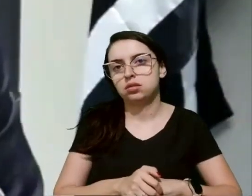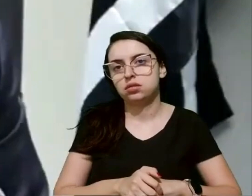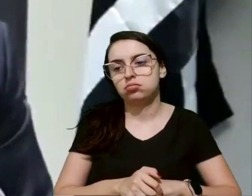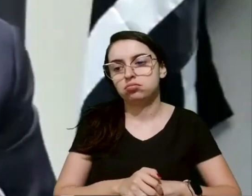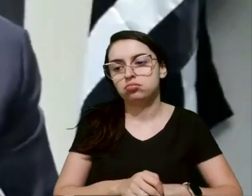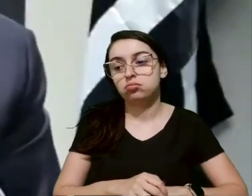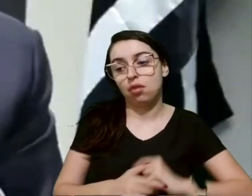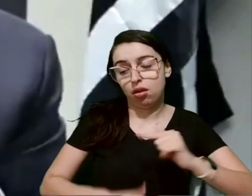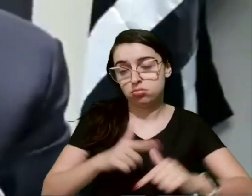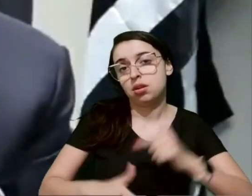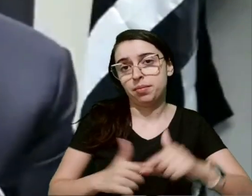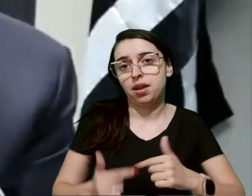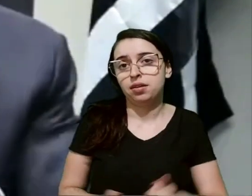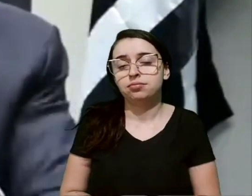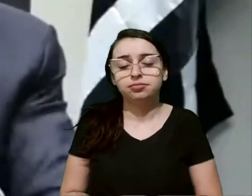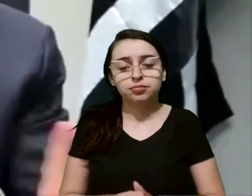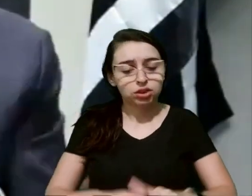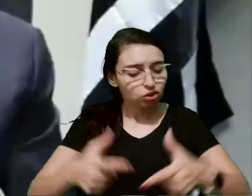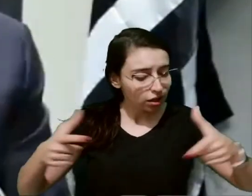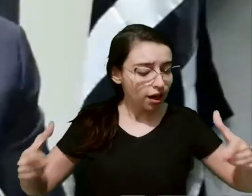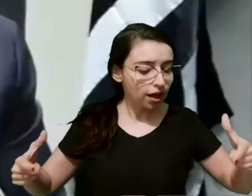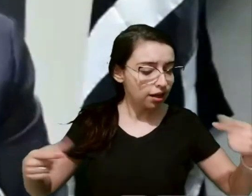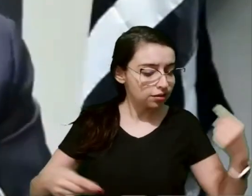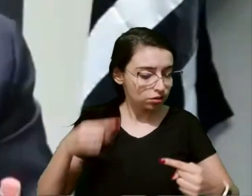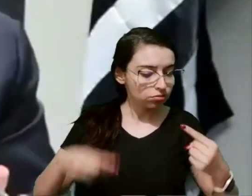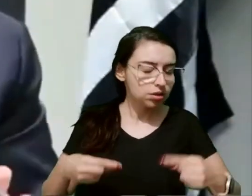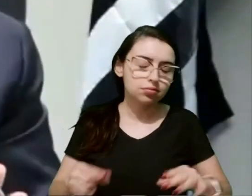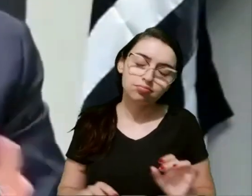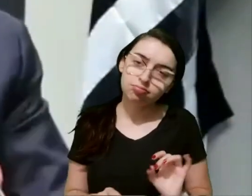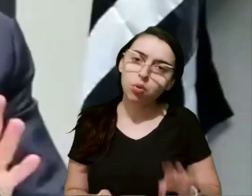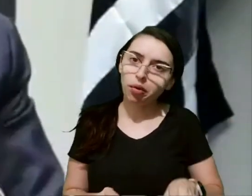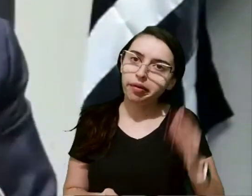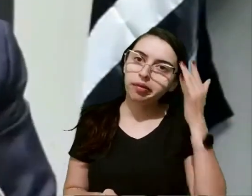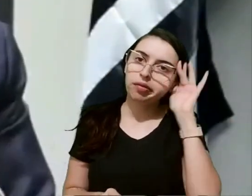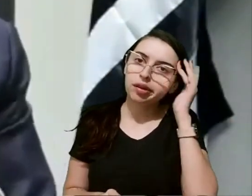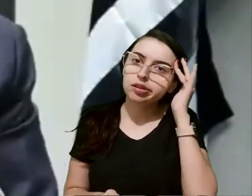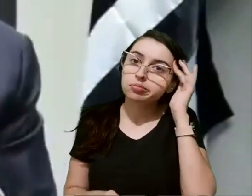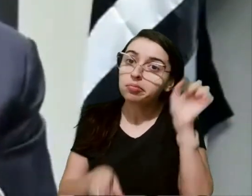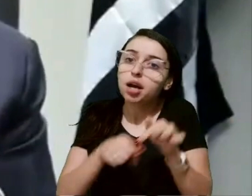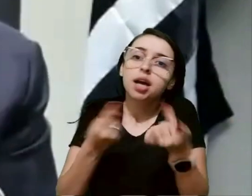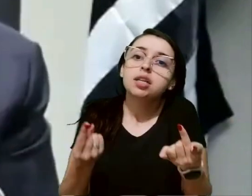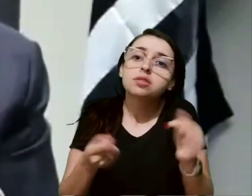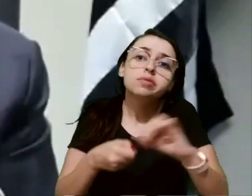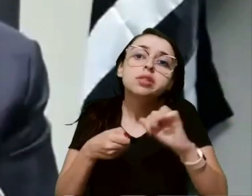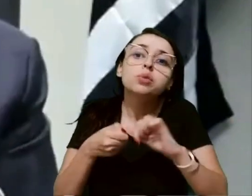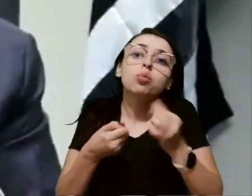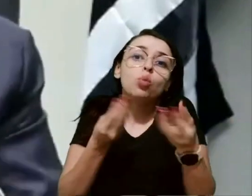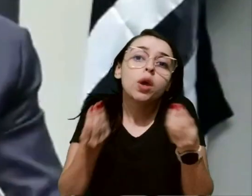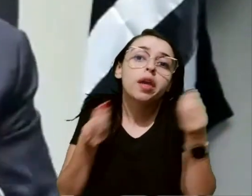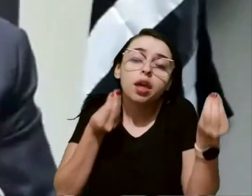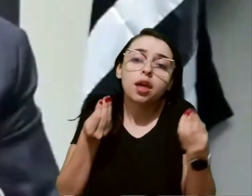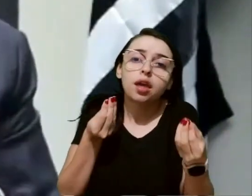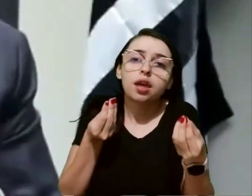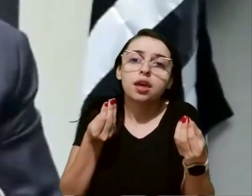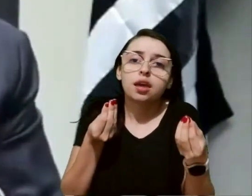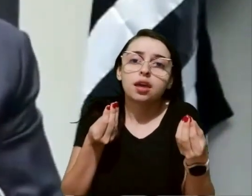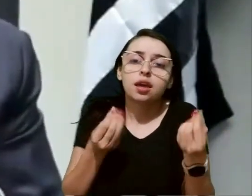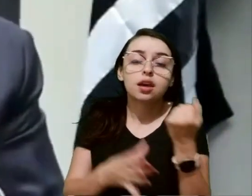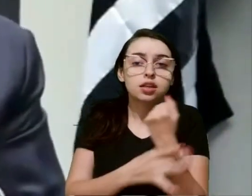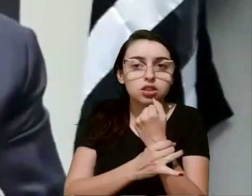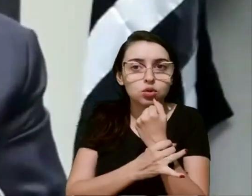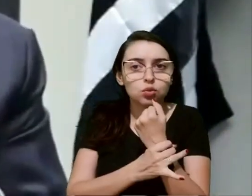da nossa função. E aí, a gente abre uma discussão muito interessante sobre, tá, mas tá entendido, mas o que que a gente pode fazer? Então a insegurança é